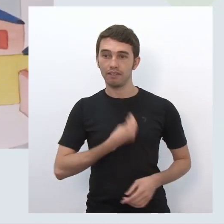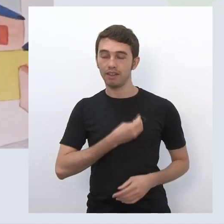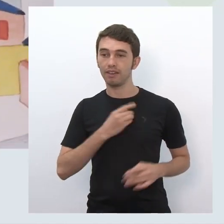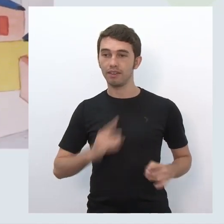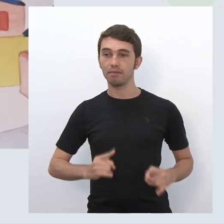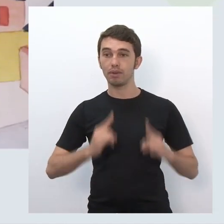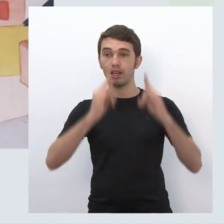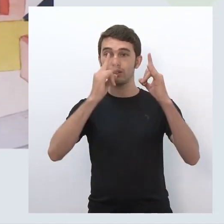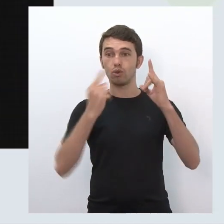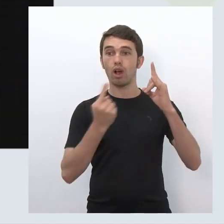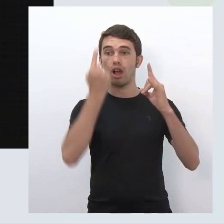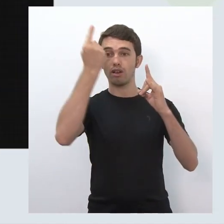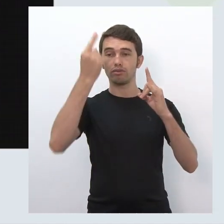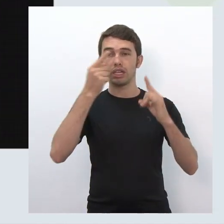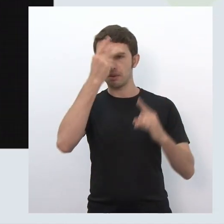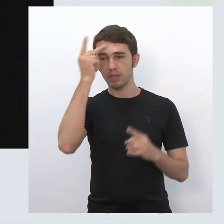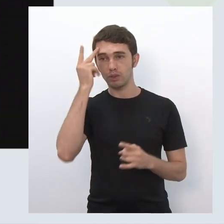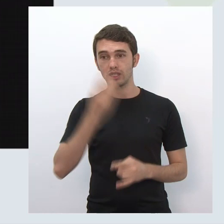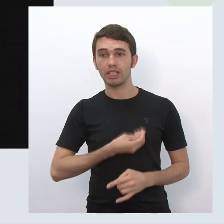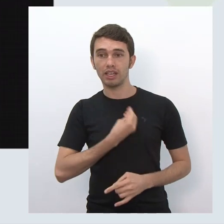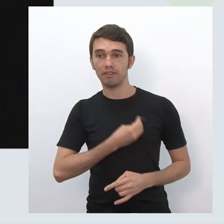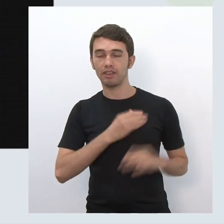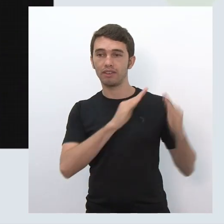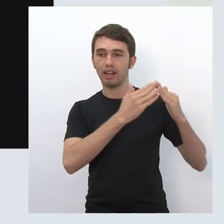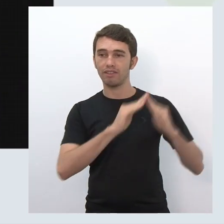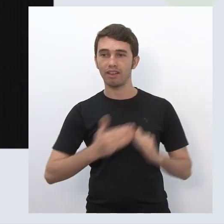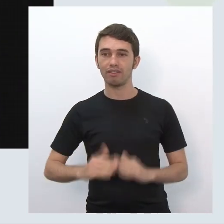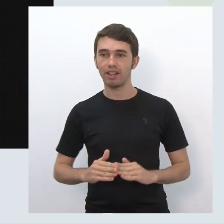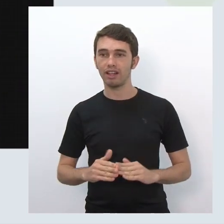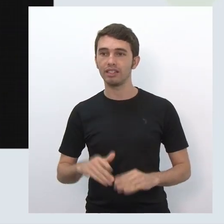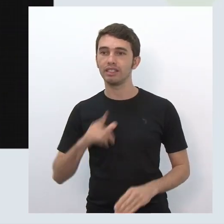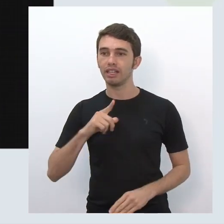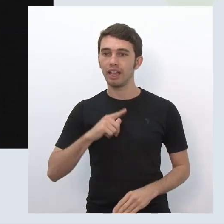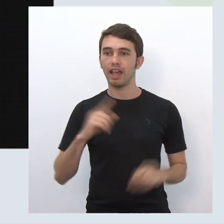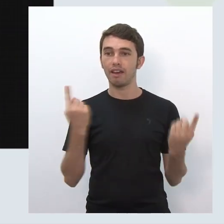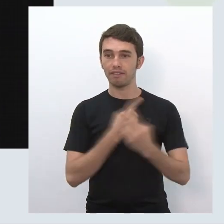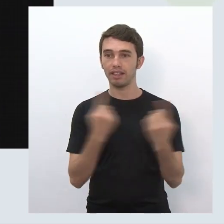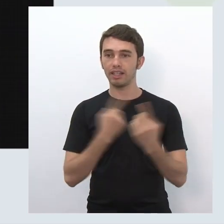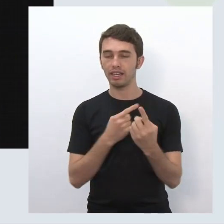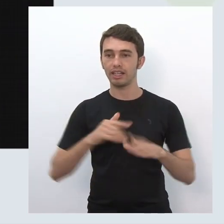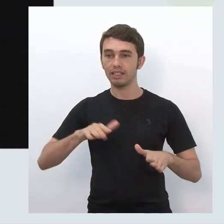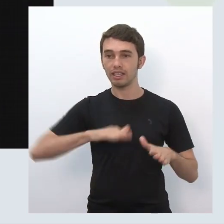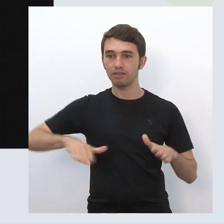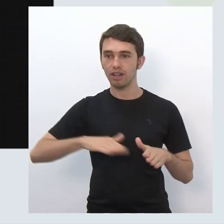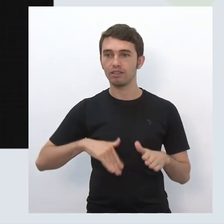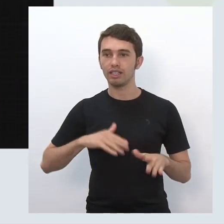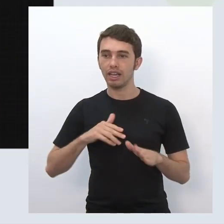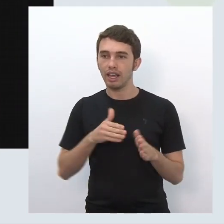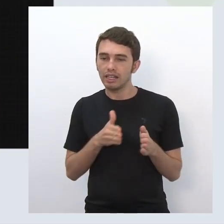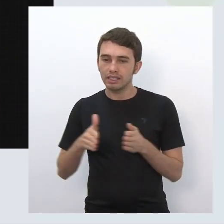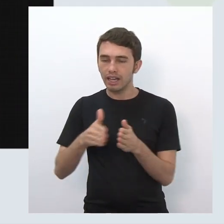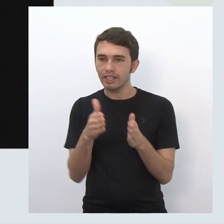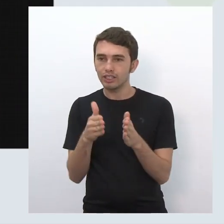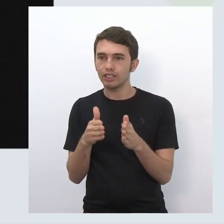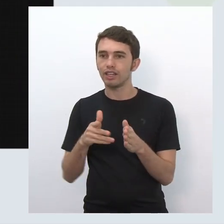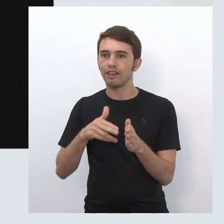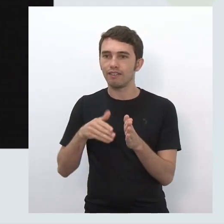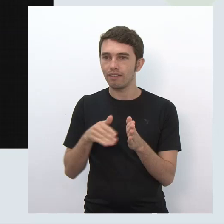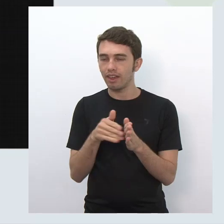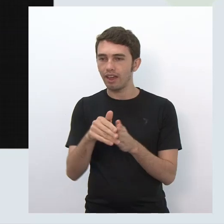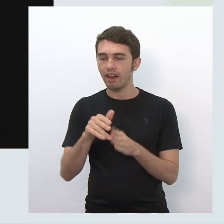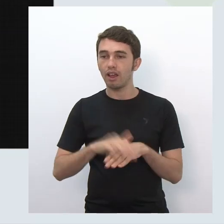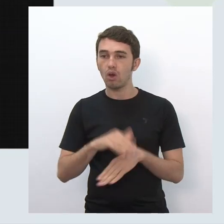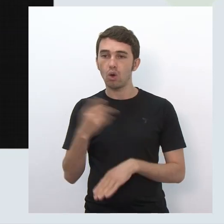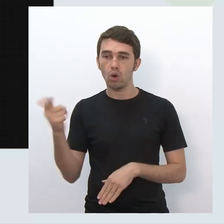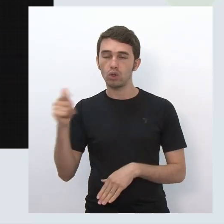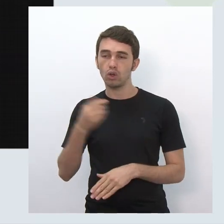tem quem vive na favela. Em avenida de asfalto, em escadinha ou viela. Um mora com pai e mãe,